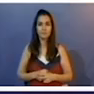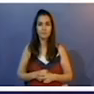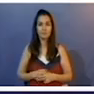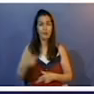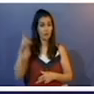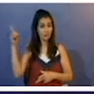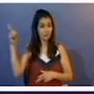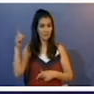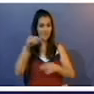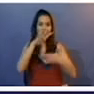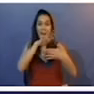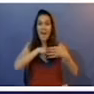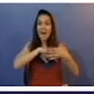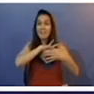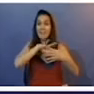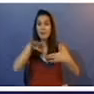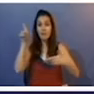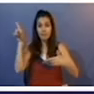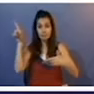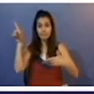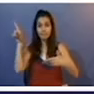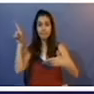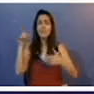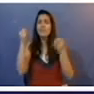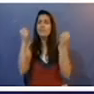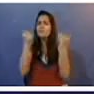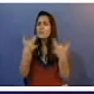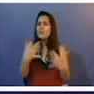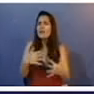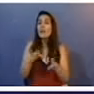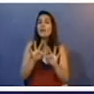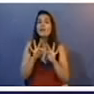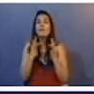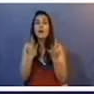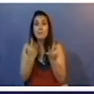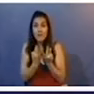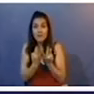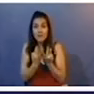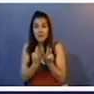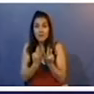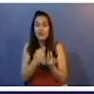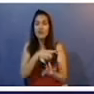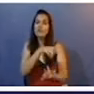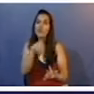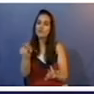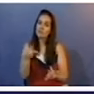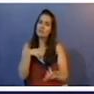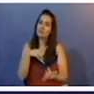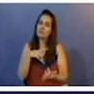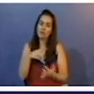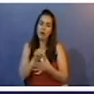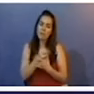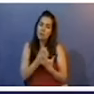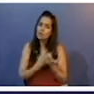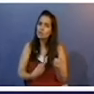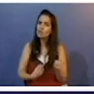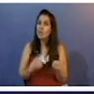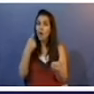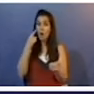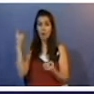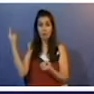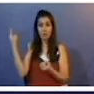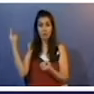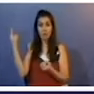Aqui é a tabela que eu expliquei para vocês sobre a família, que era para vocês terem um material de consulta. Aqui na tabela está